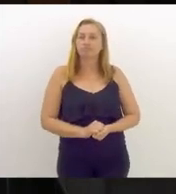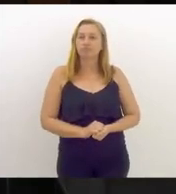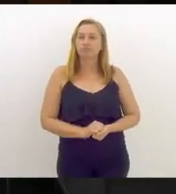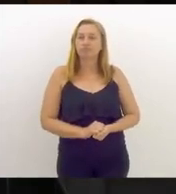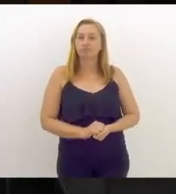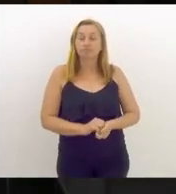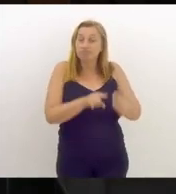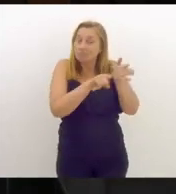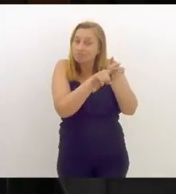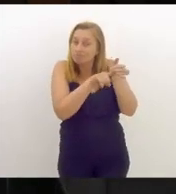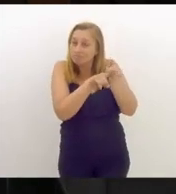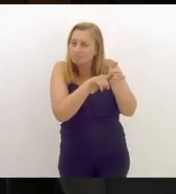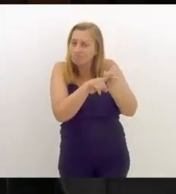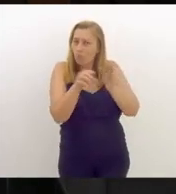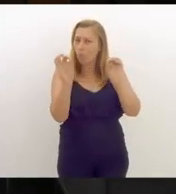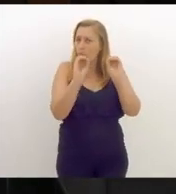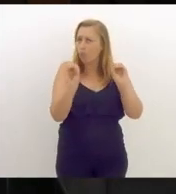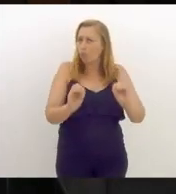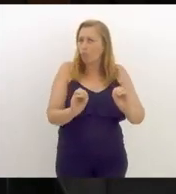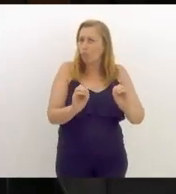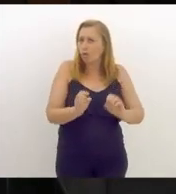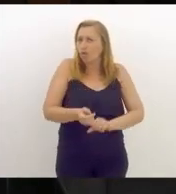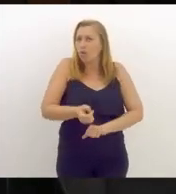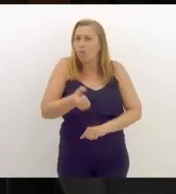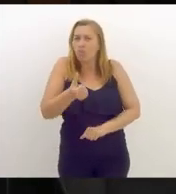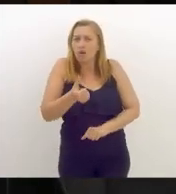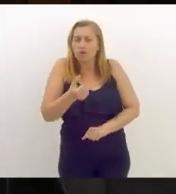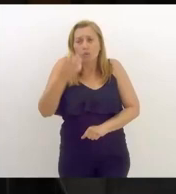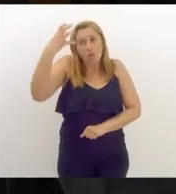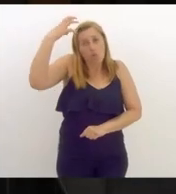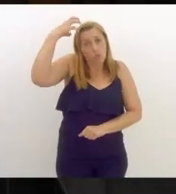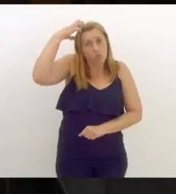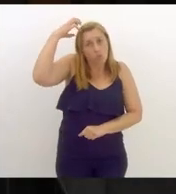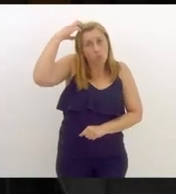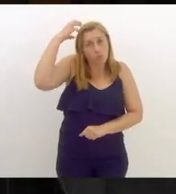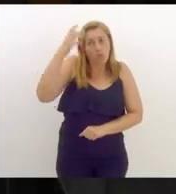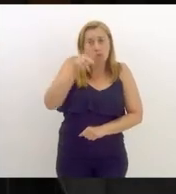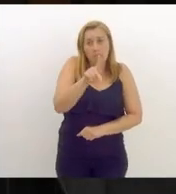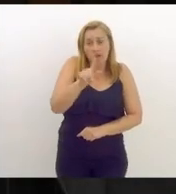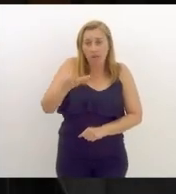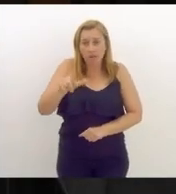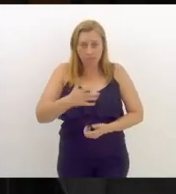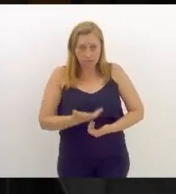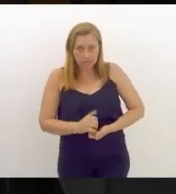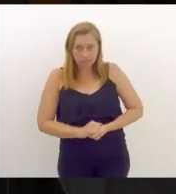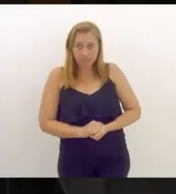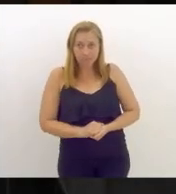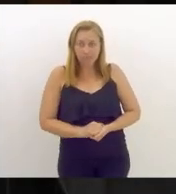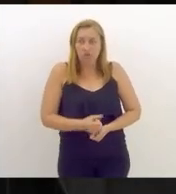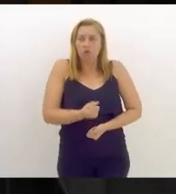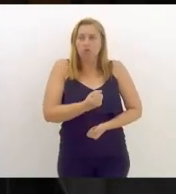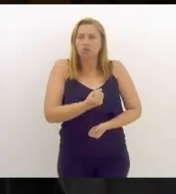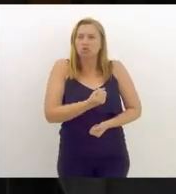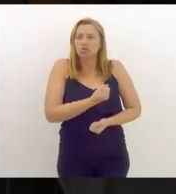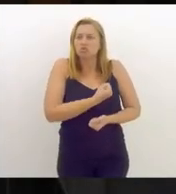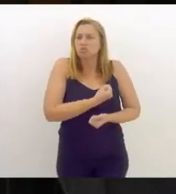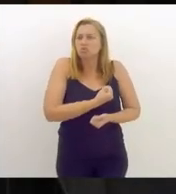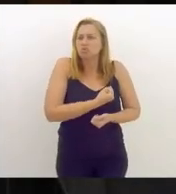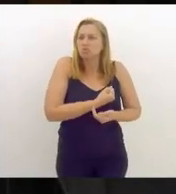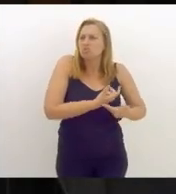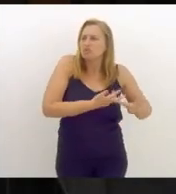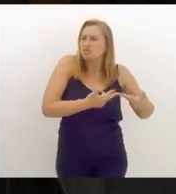investigação mais do que isso quase uma condenação ao PL inúmeros direitos de